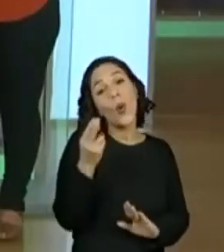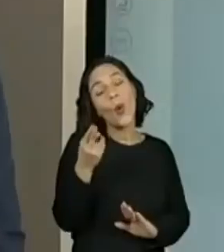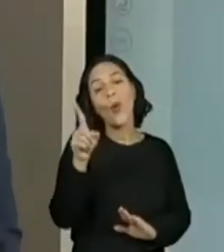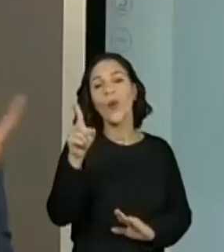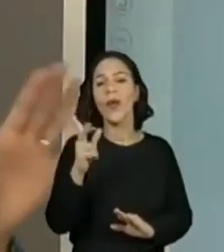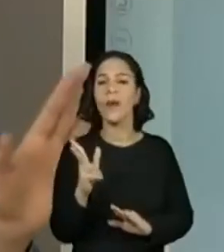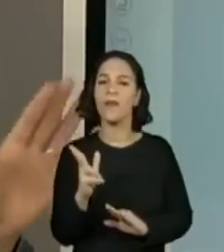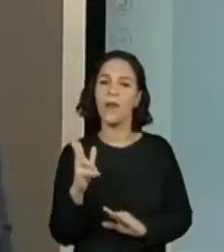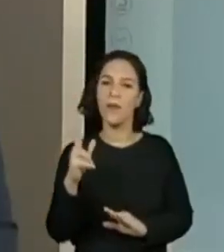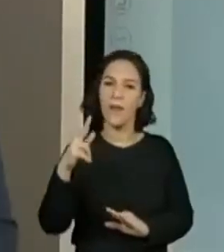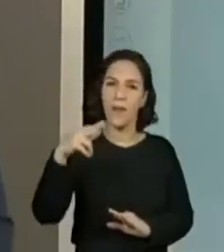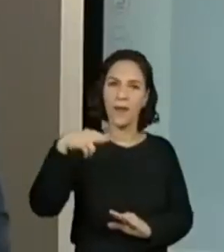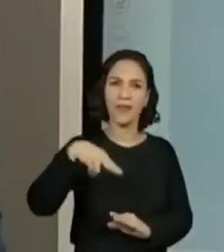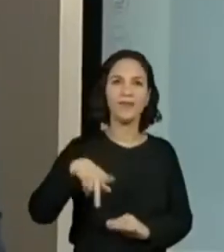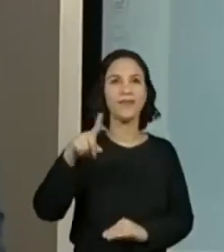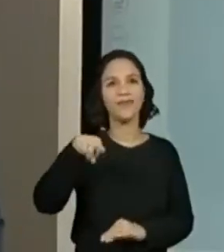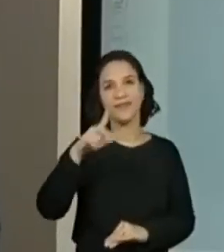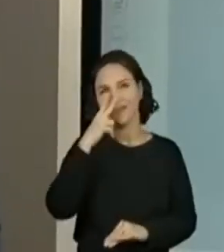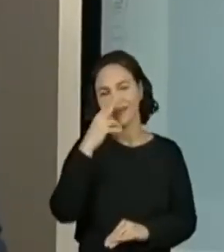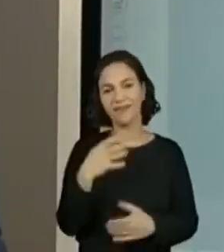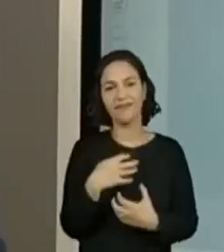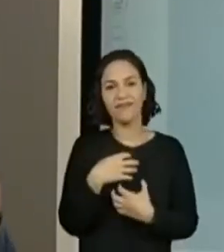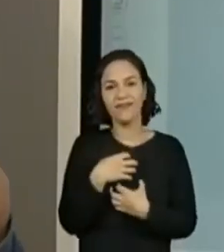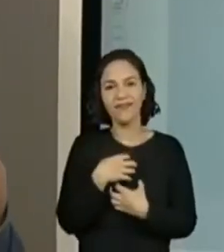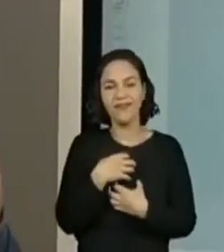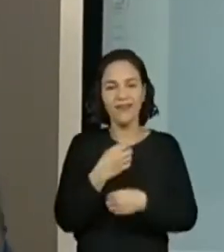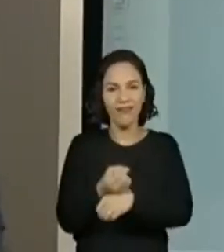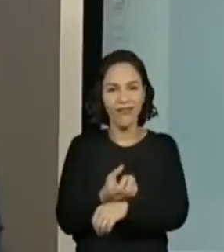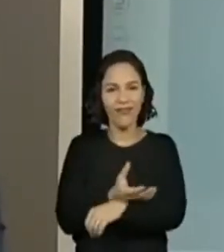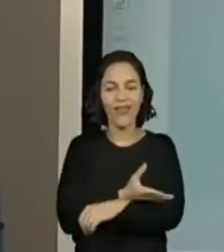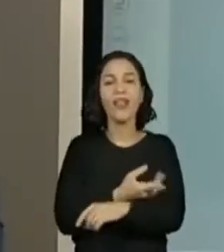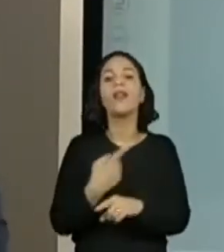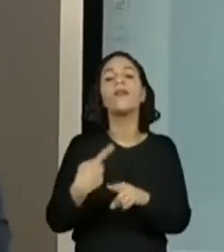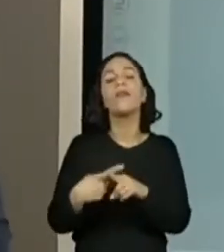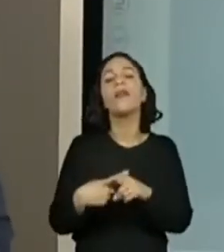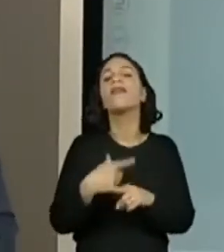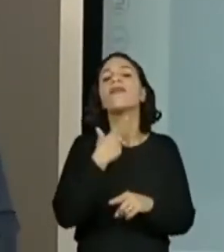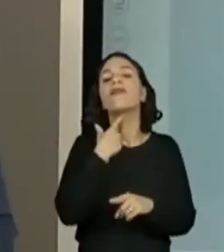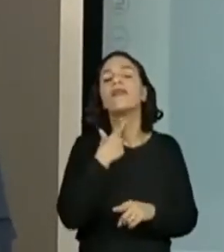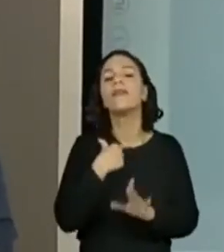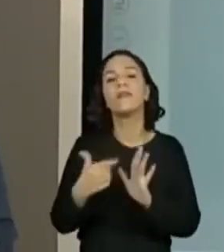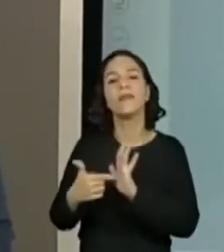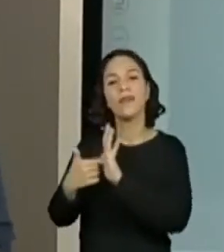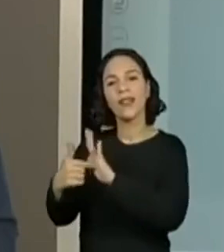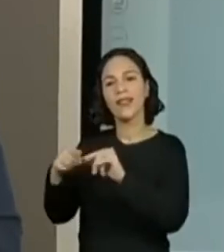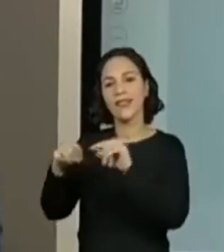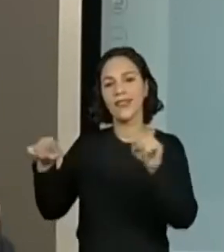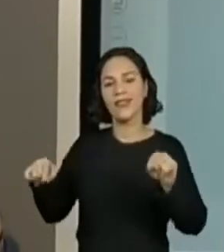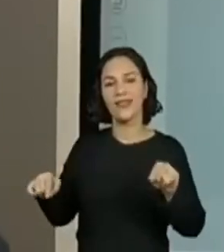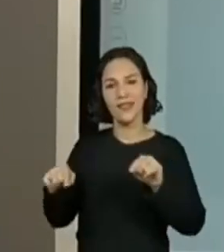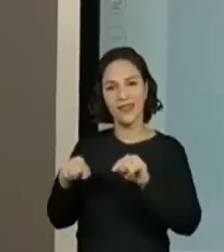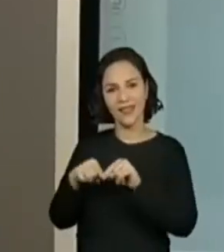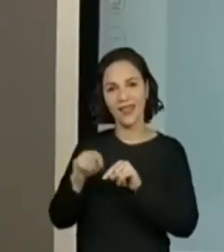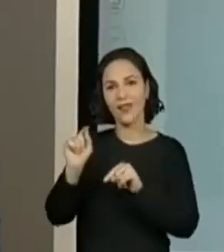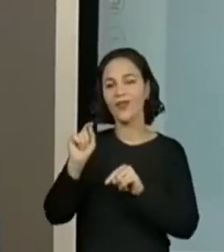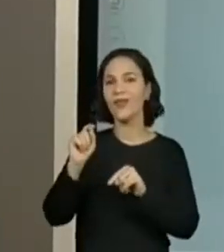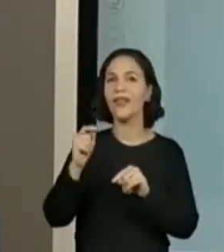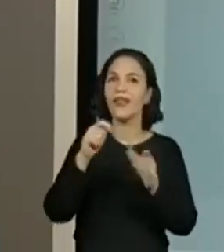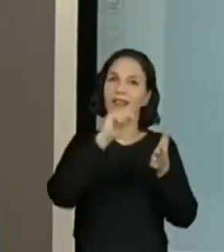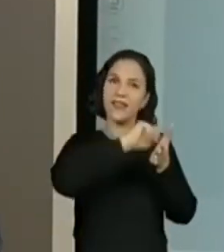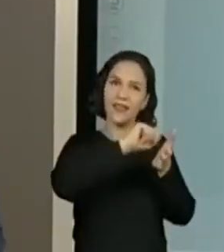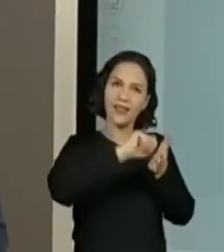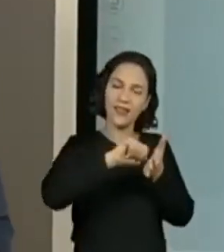gente, quando fica assim, a gente fica até emocionado, porque a gente quer trazer toda essa alegria da sala de aula quando a gente faz aí a análise das escritas.